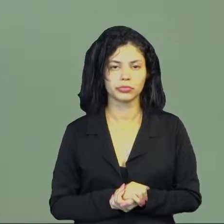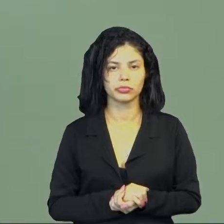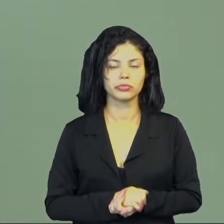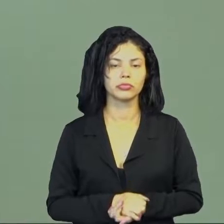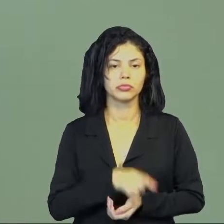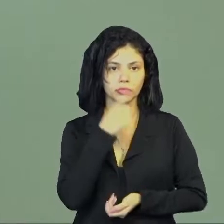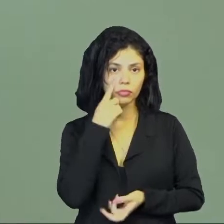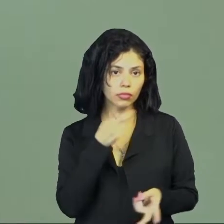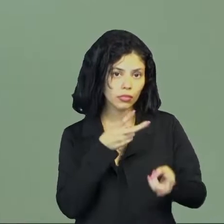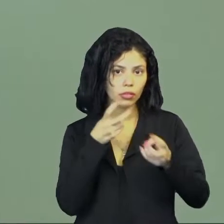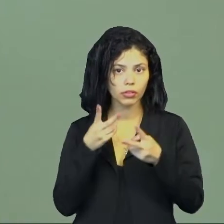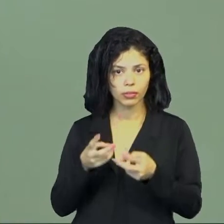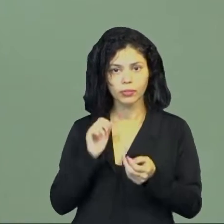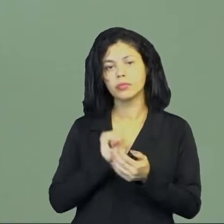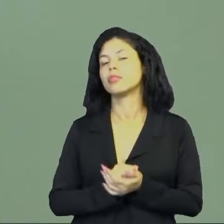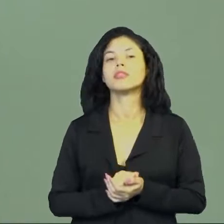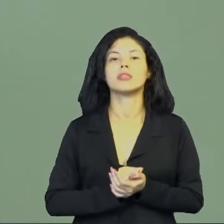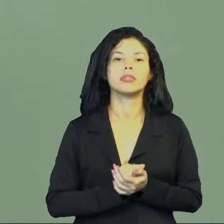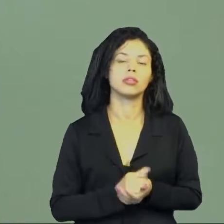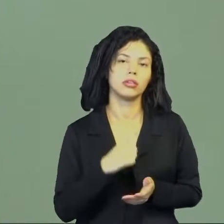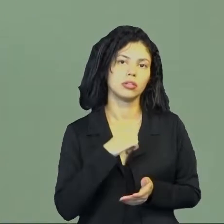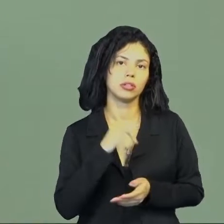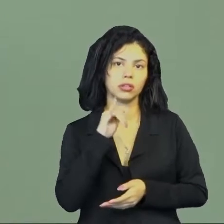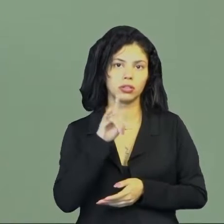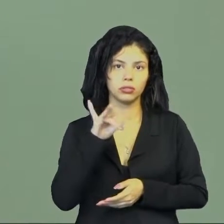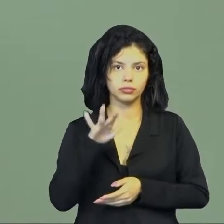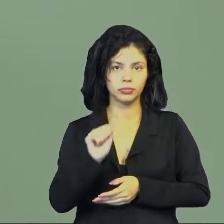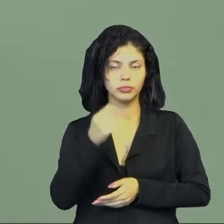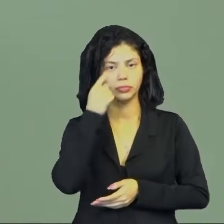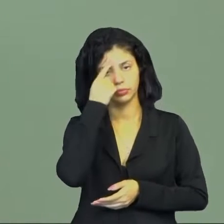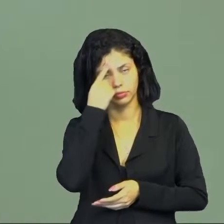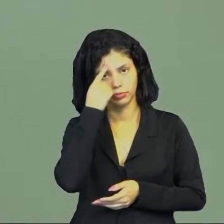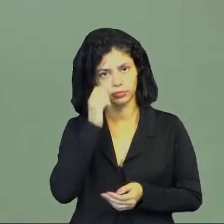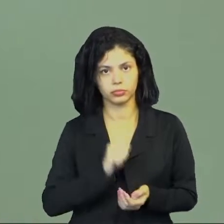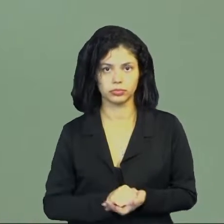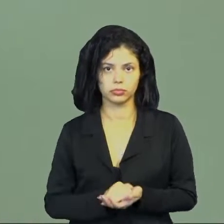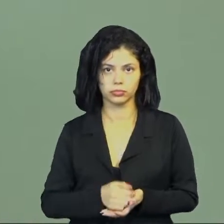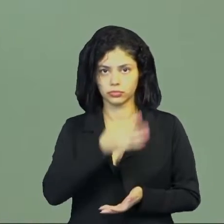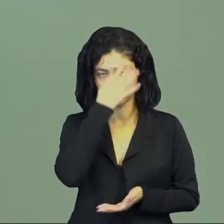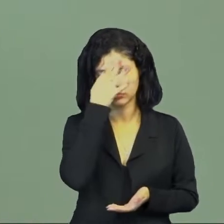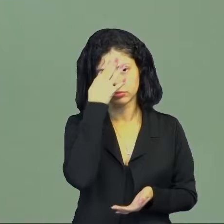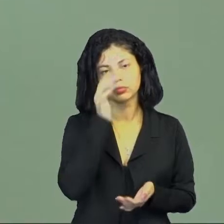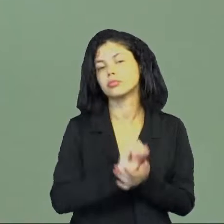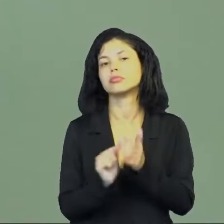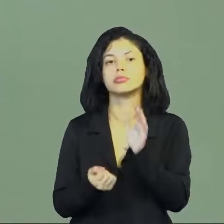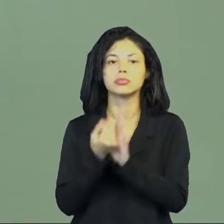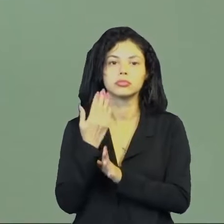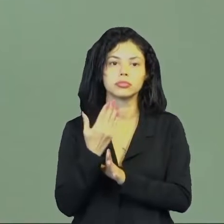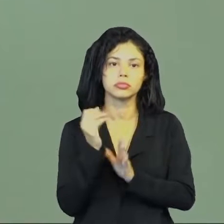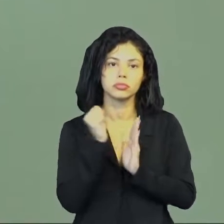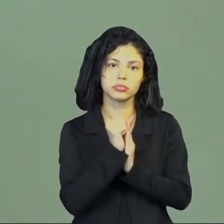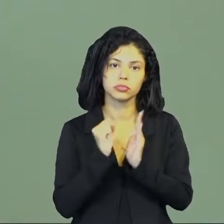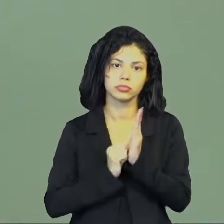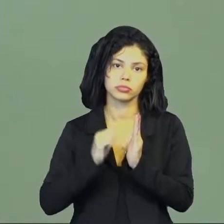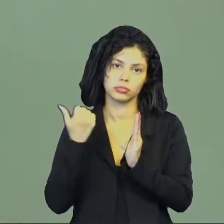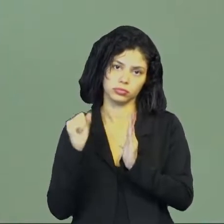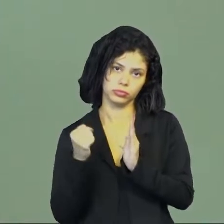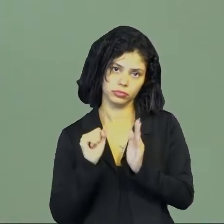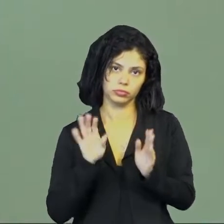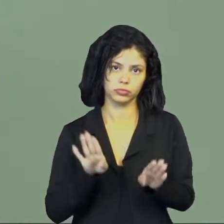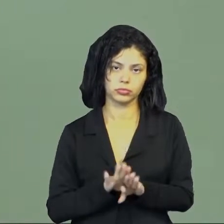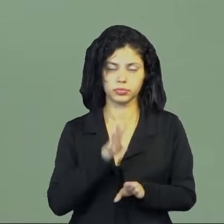Então, a gente observa que o iluminismo é uma corrente de pensamento, uma corrente filosófica que surge ali no século XVIII